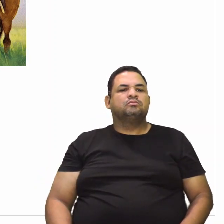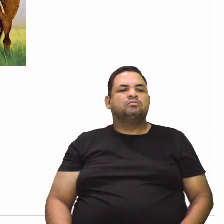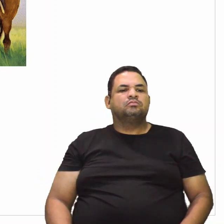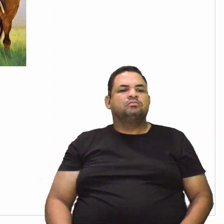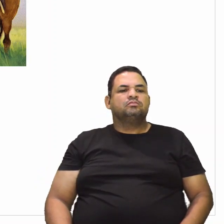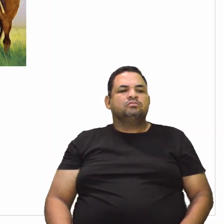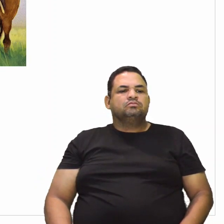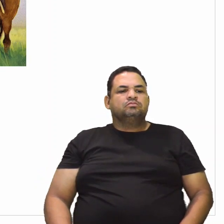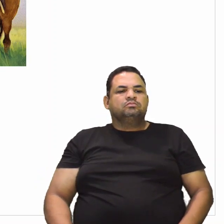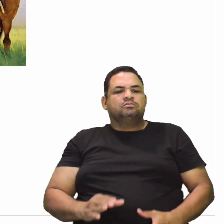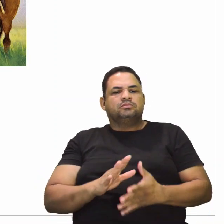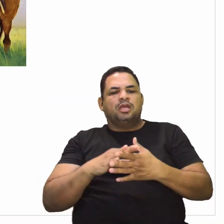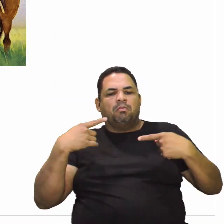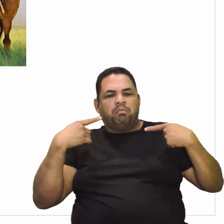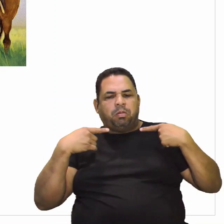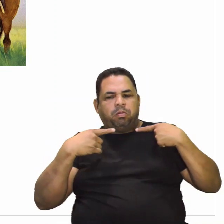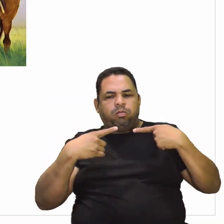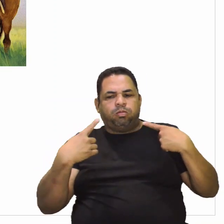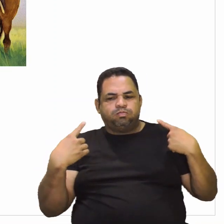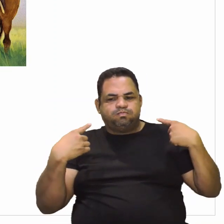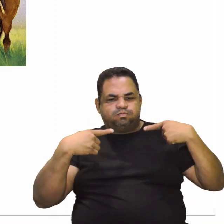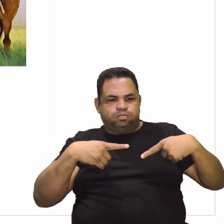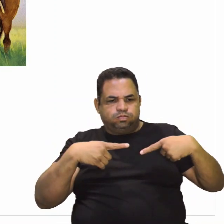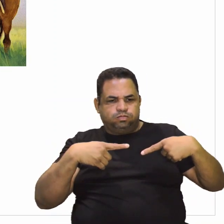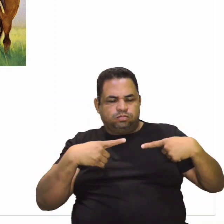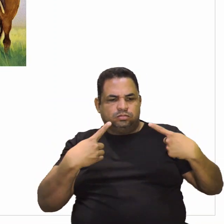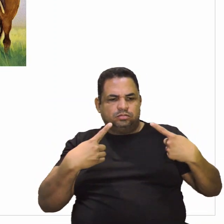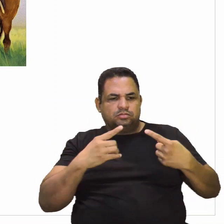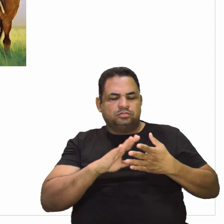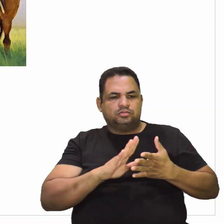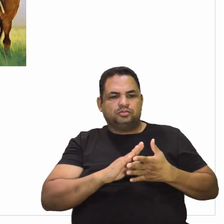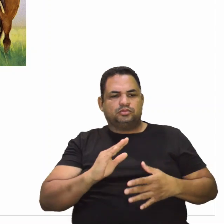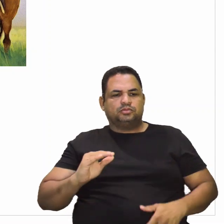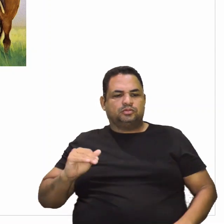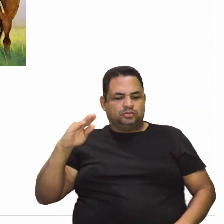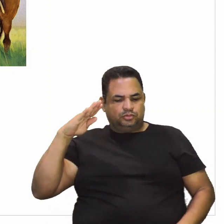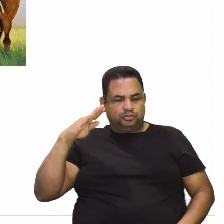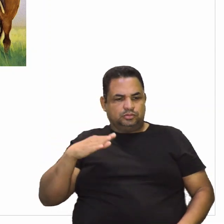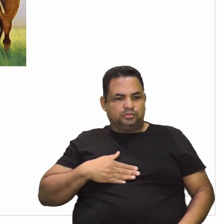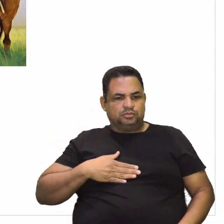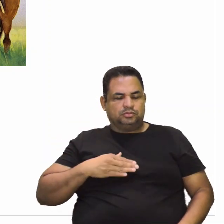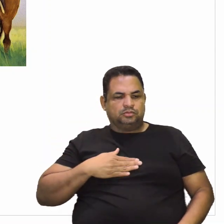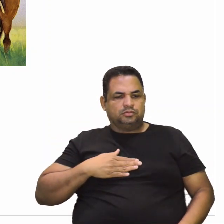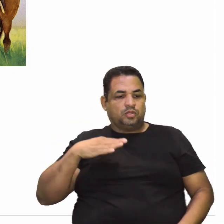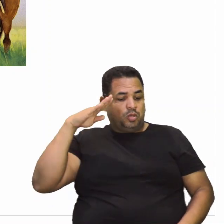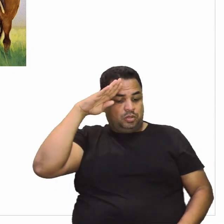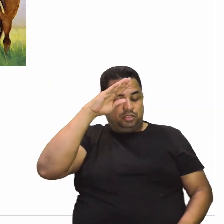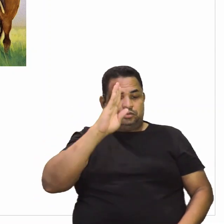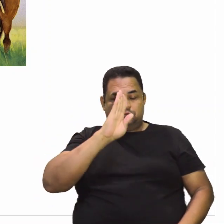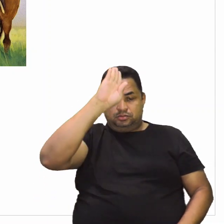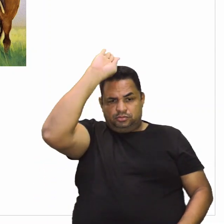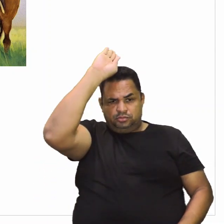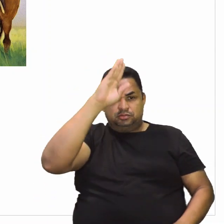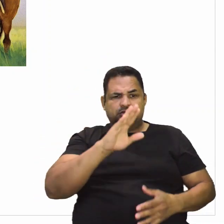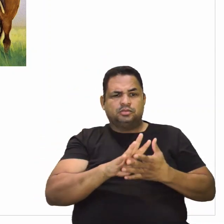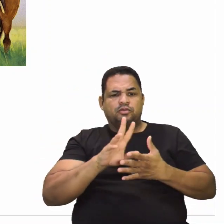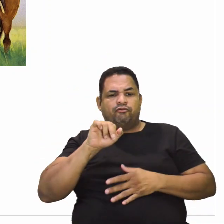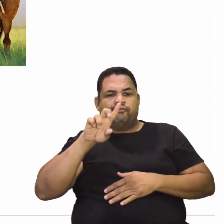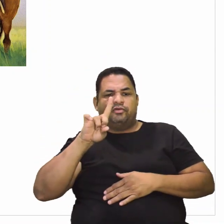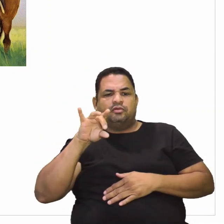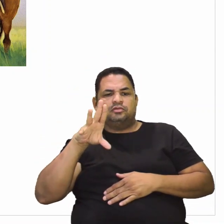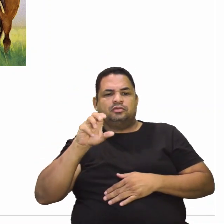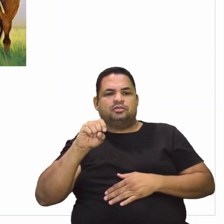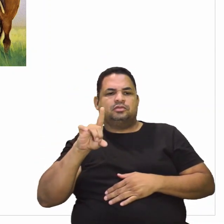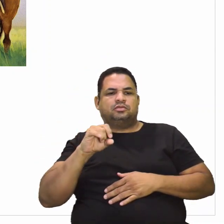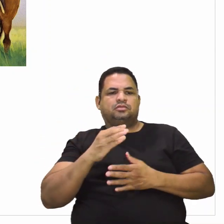o confronto entre soldados romanos e contra aqui os vândalos,